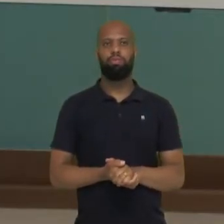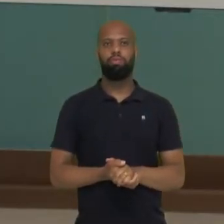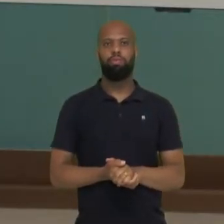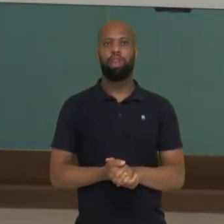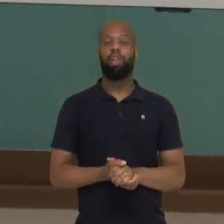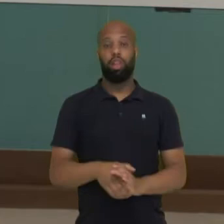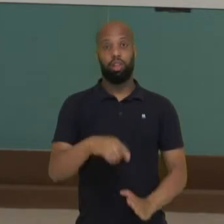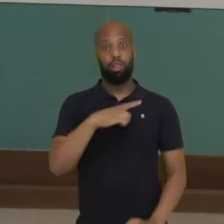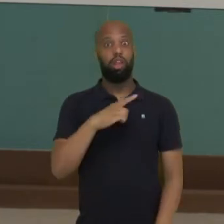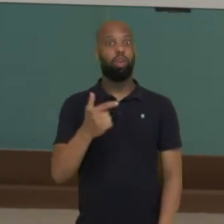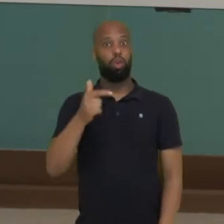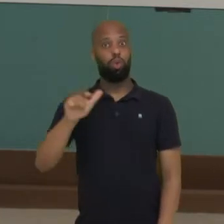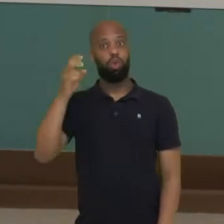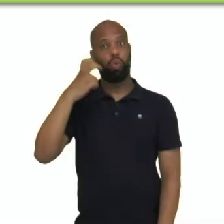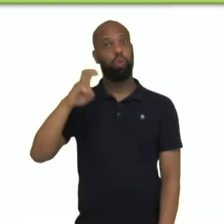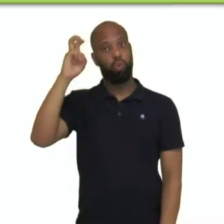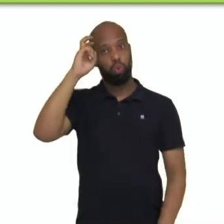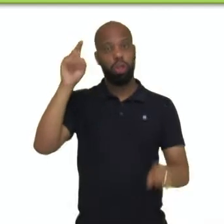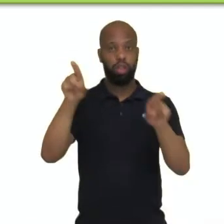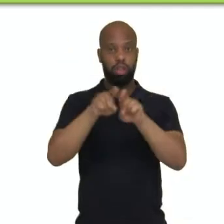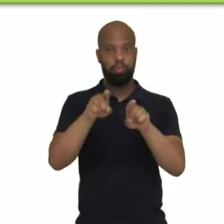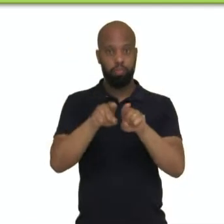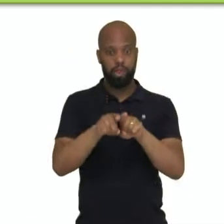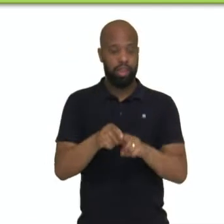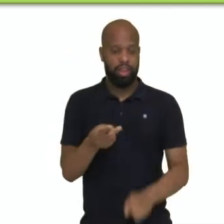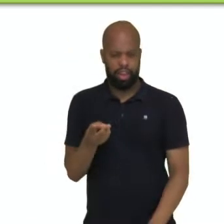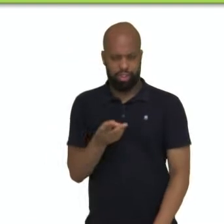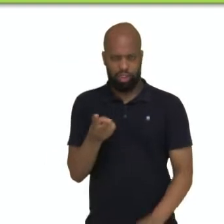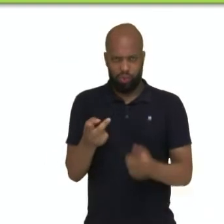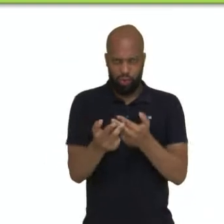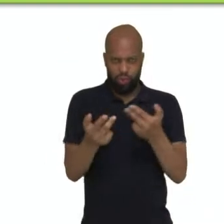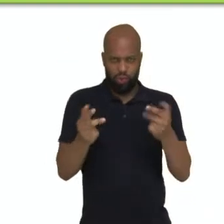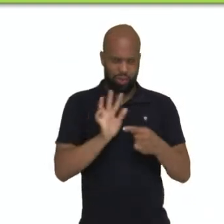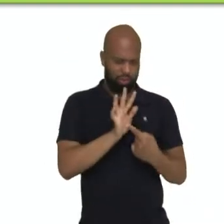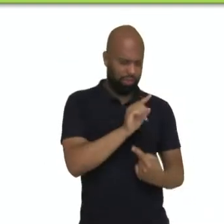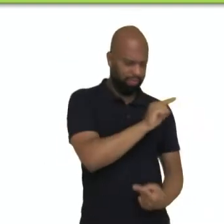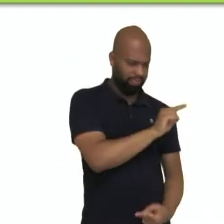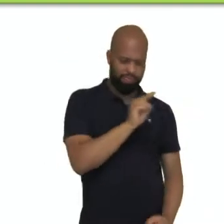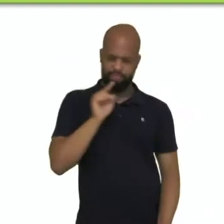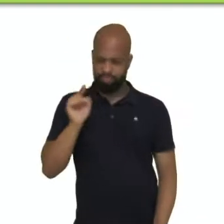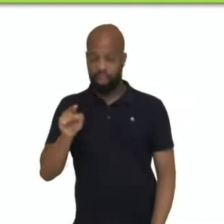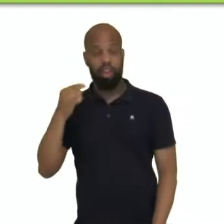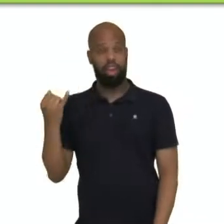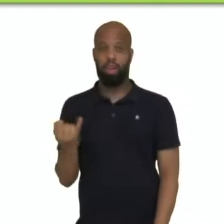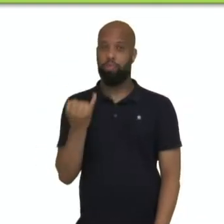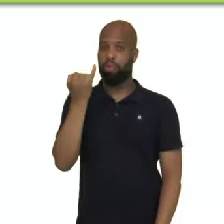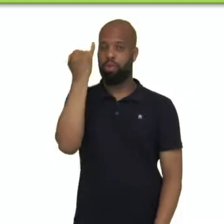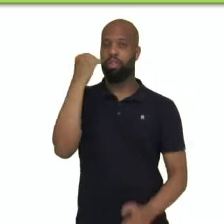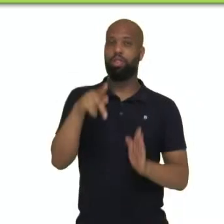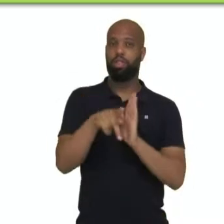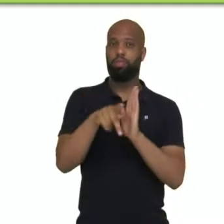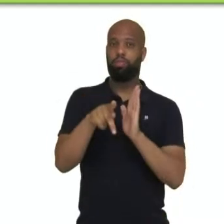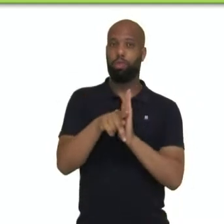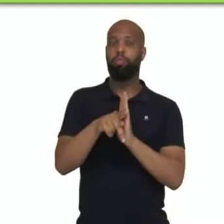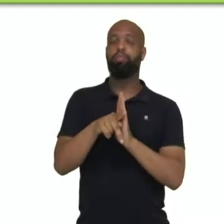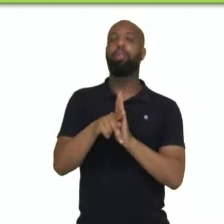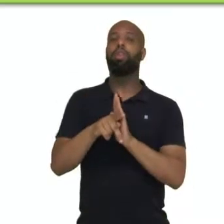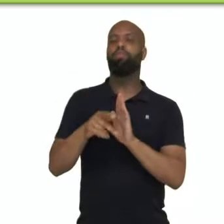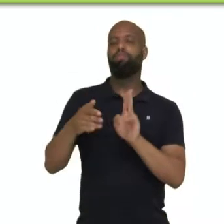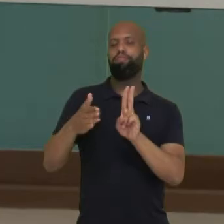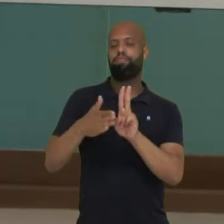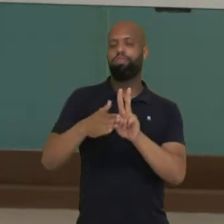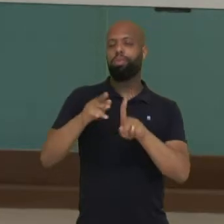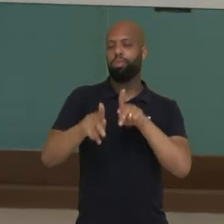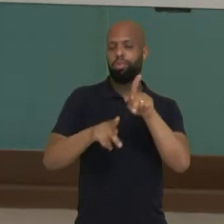como em outras culturas, os ritos e rituais são fundamentais para os povos indígenas. Isso se deve ao fato de que, ao contrário de